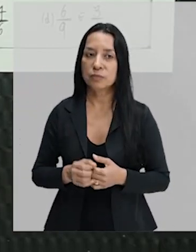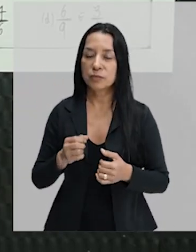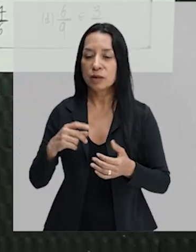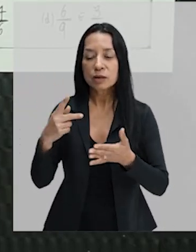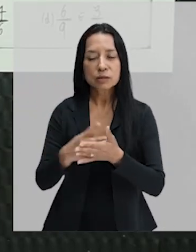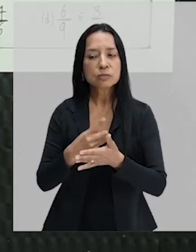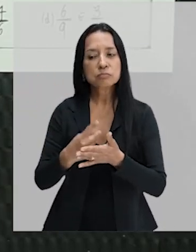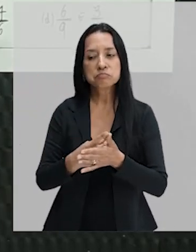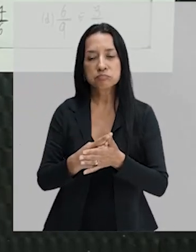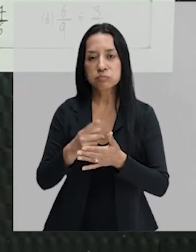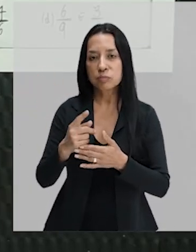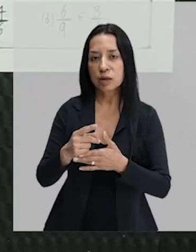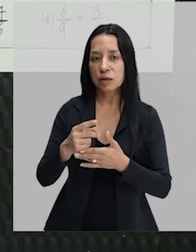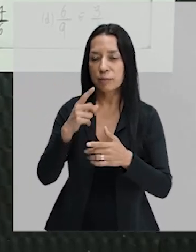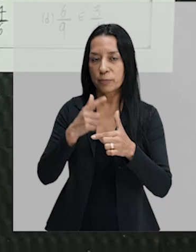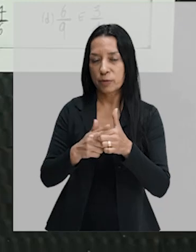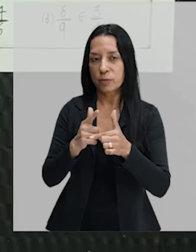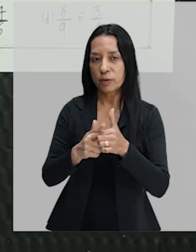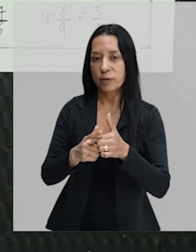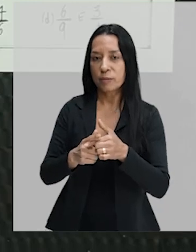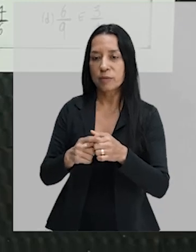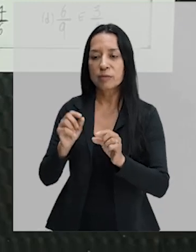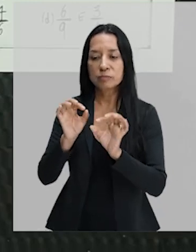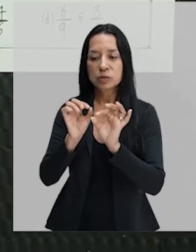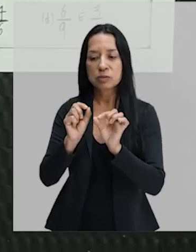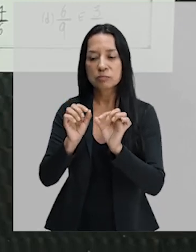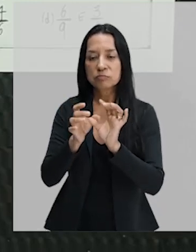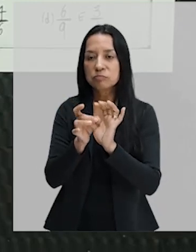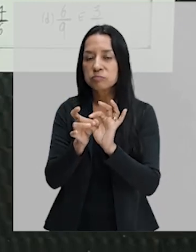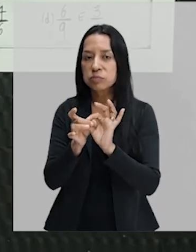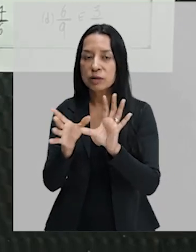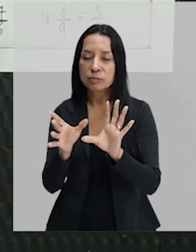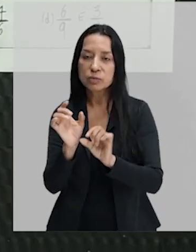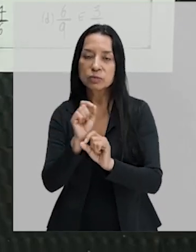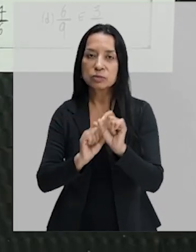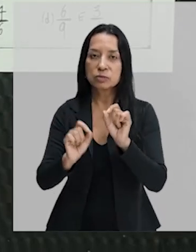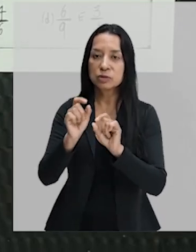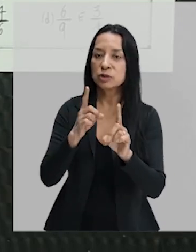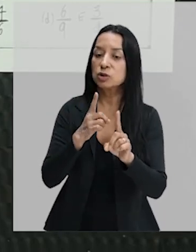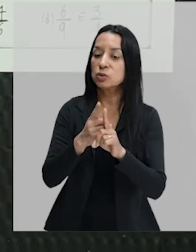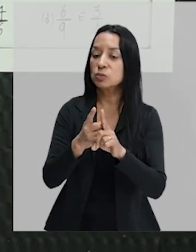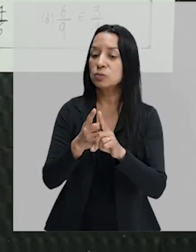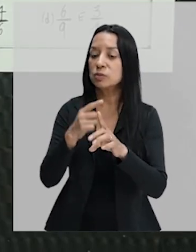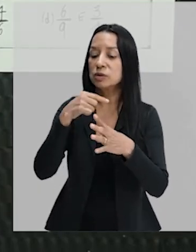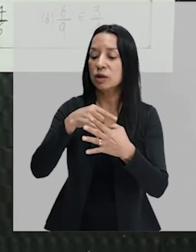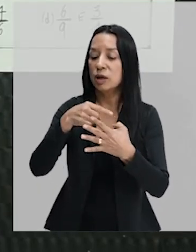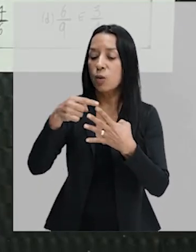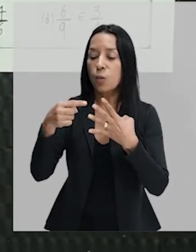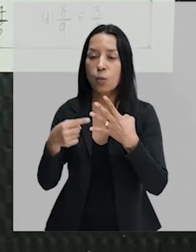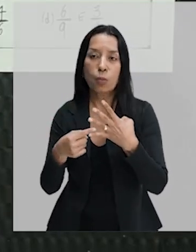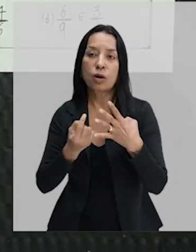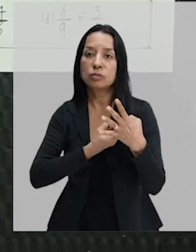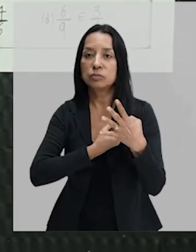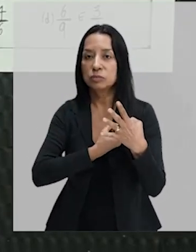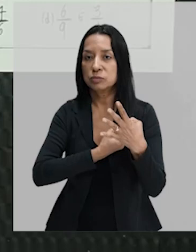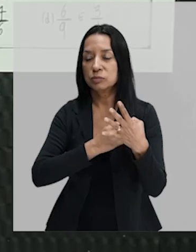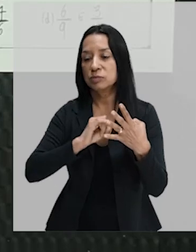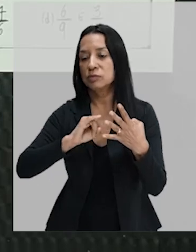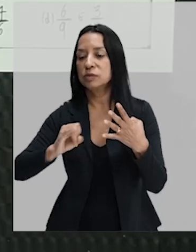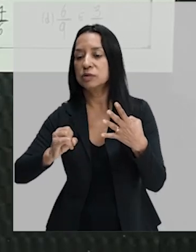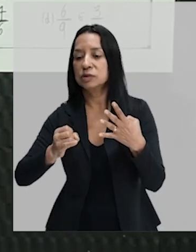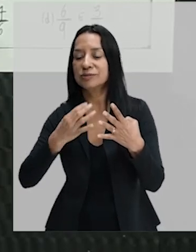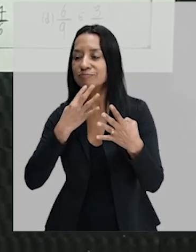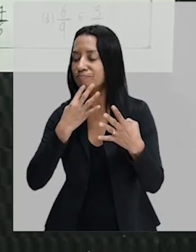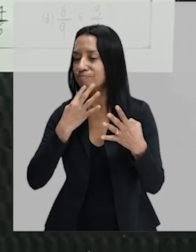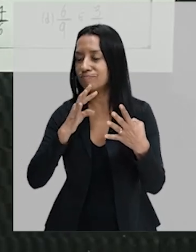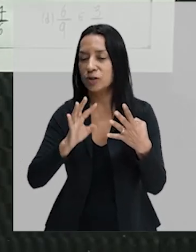permite? Ela permite que você descubra, você vê que uma proporção tem 4 elementos, né? Se você desconhece